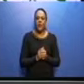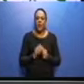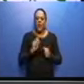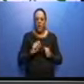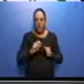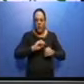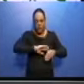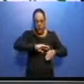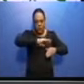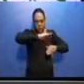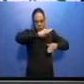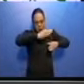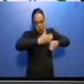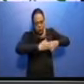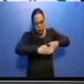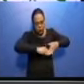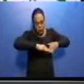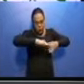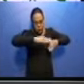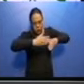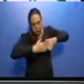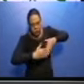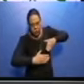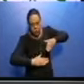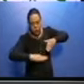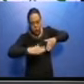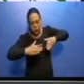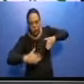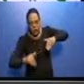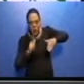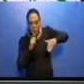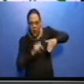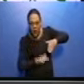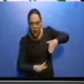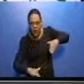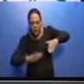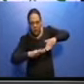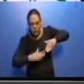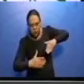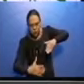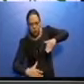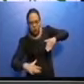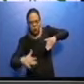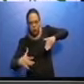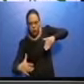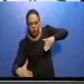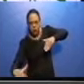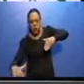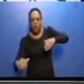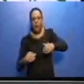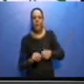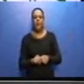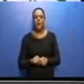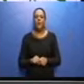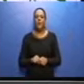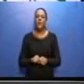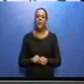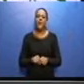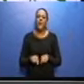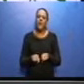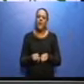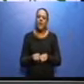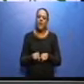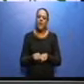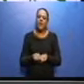28 metros abaixo do nível do mar. Temos a cadeia de montanha dos Urais. Essa cadeia de